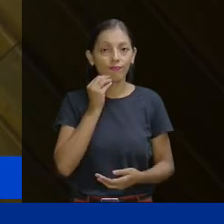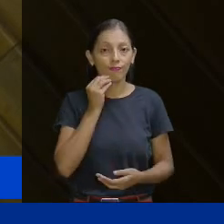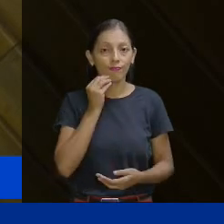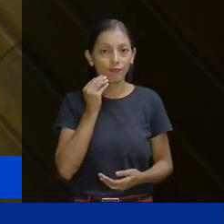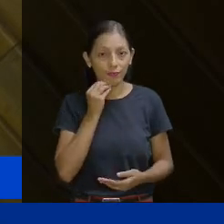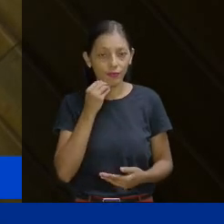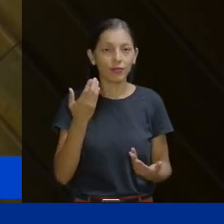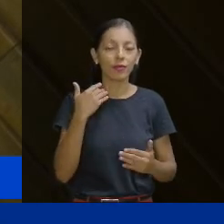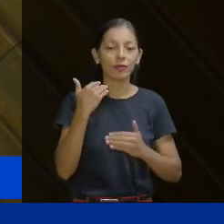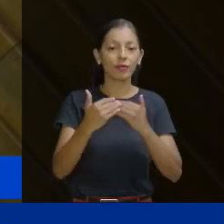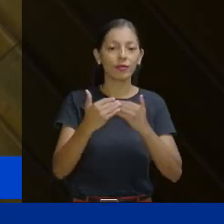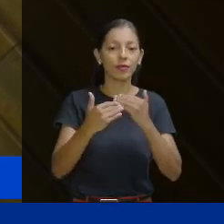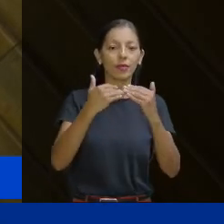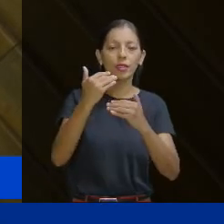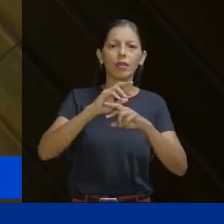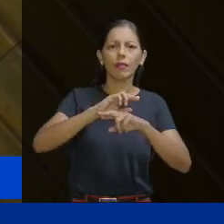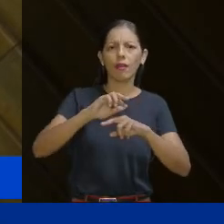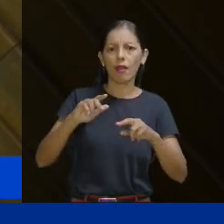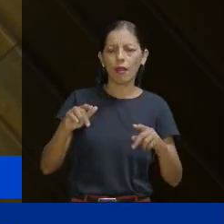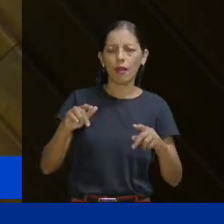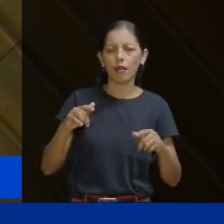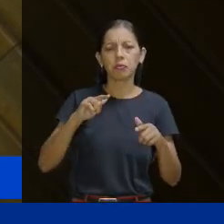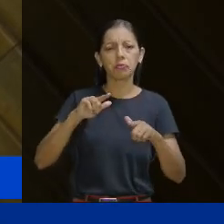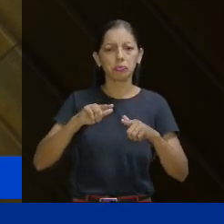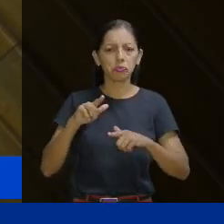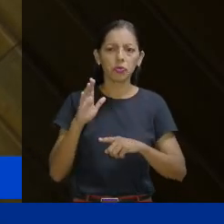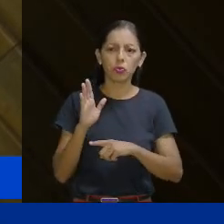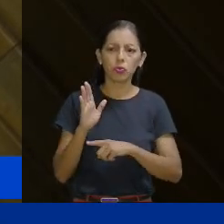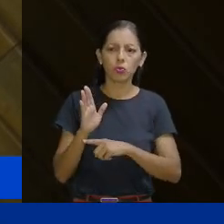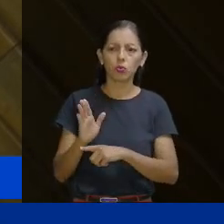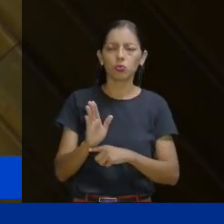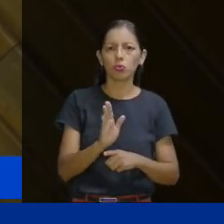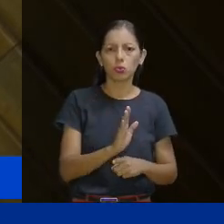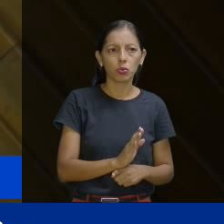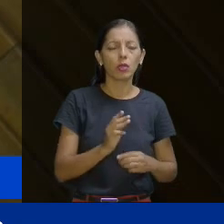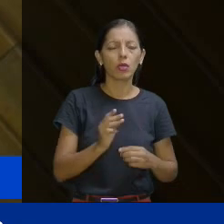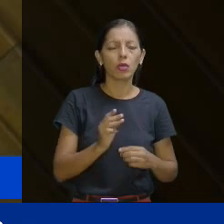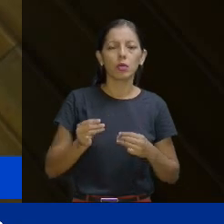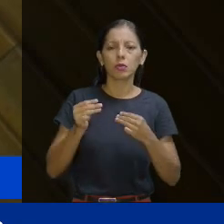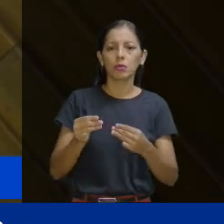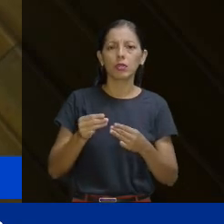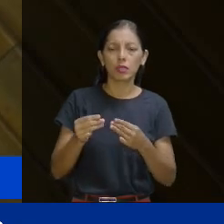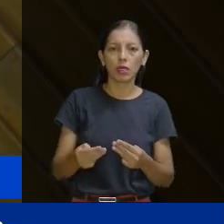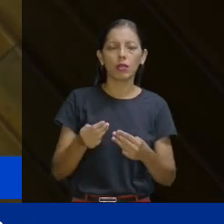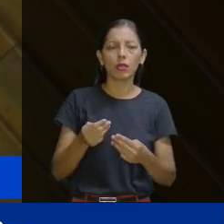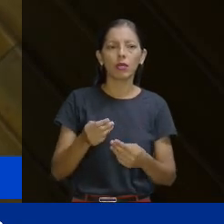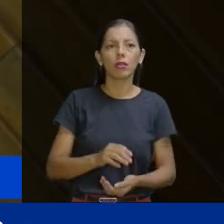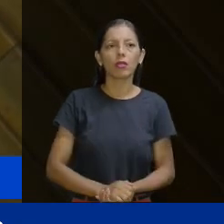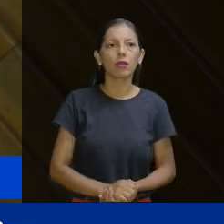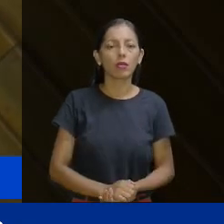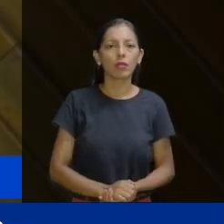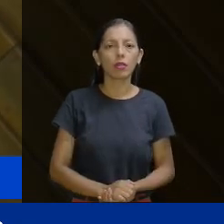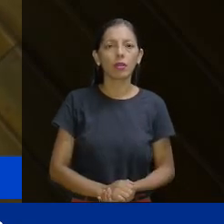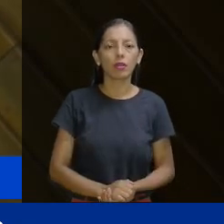desenvolver diversas ações junto ao Ministério da Defesa, ao Exército Brasileiro, à